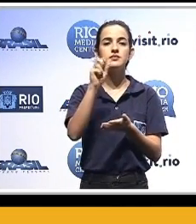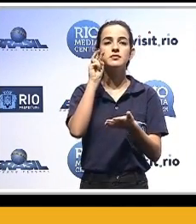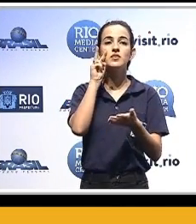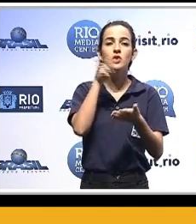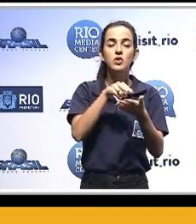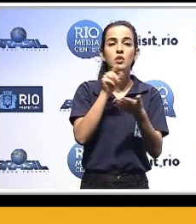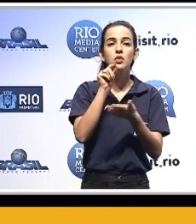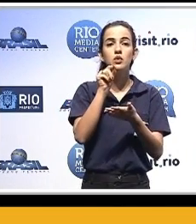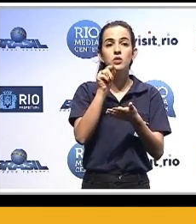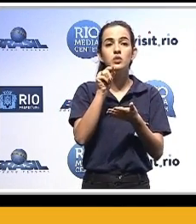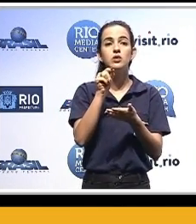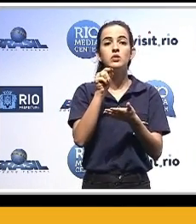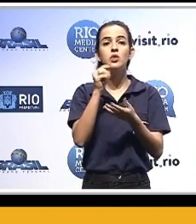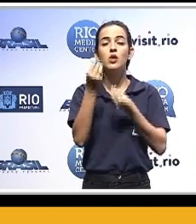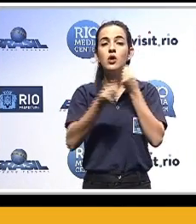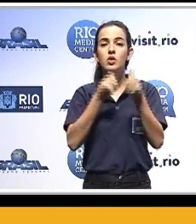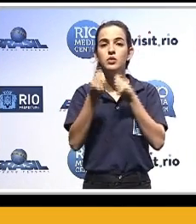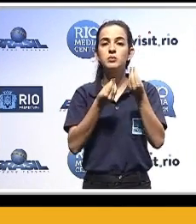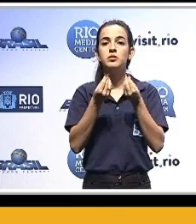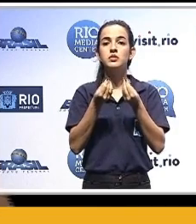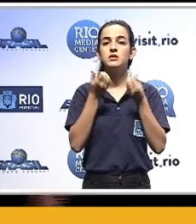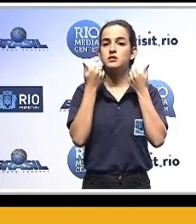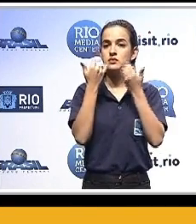atendimento de prestadores de serviço,